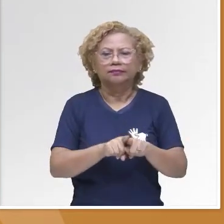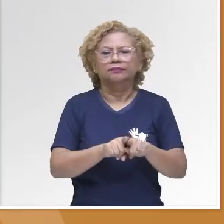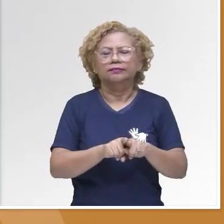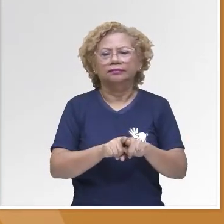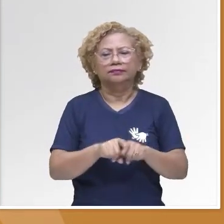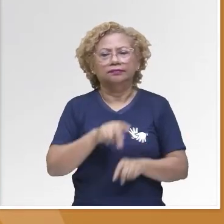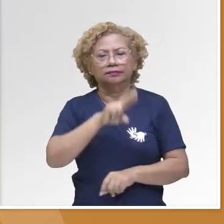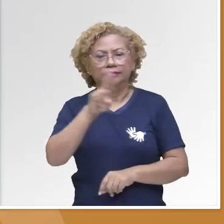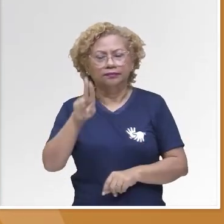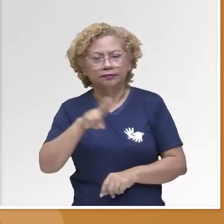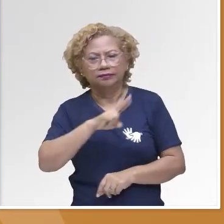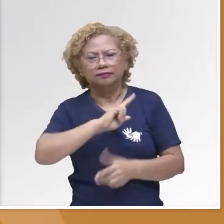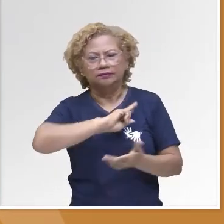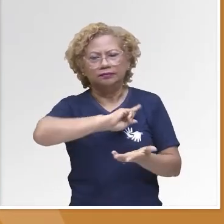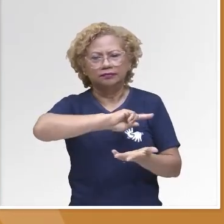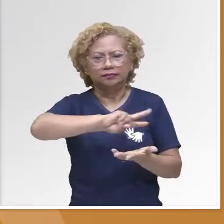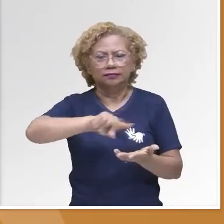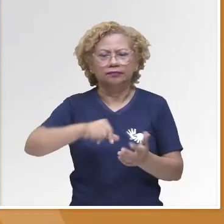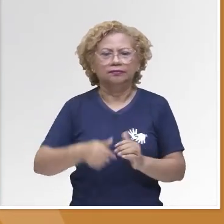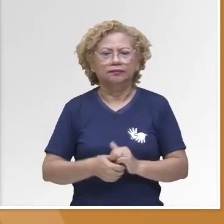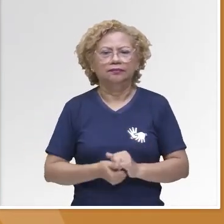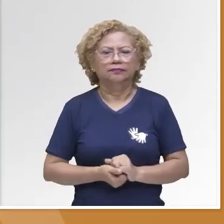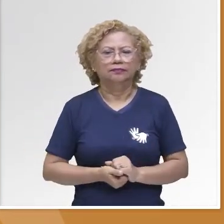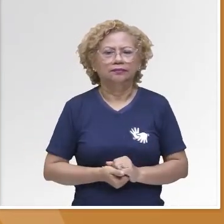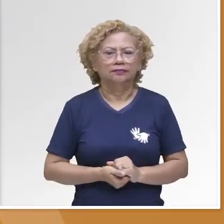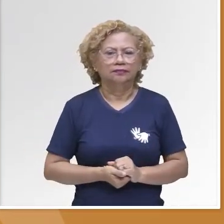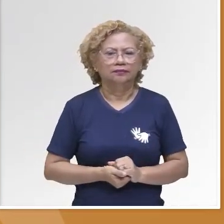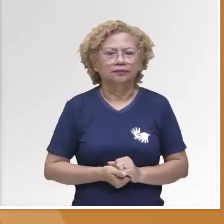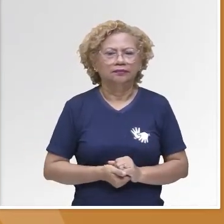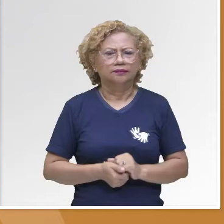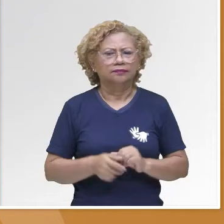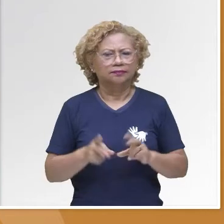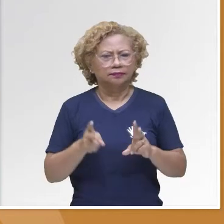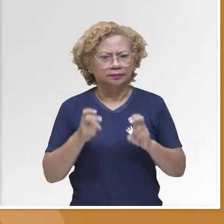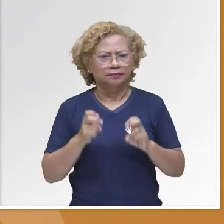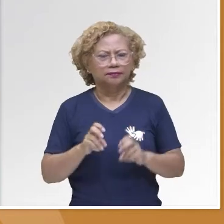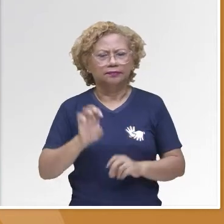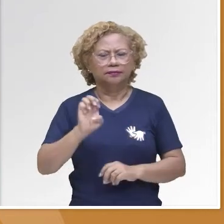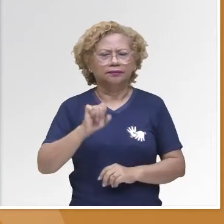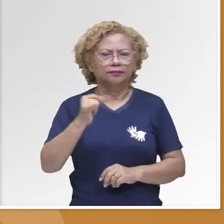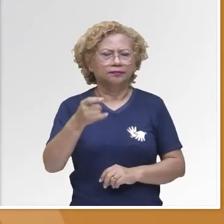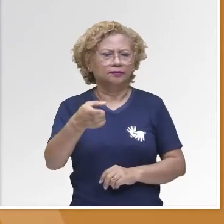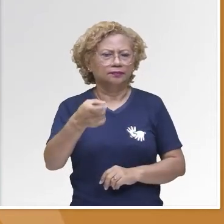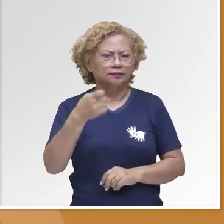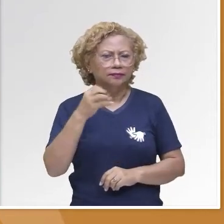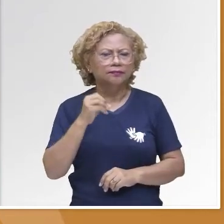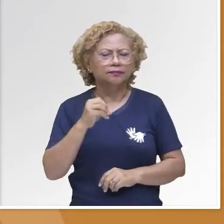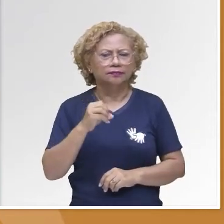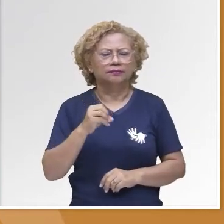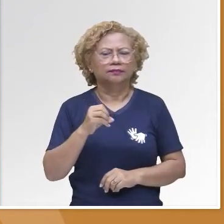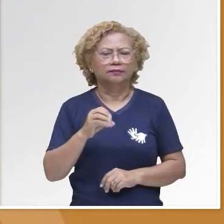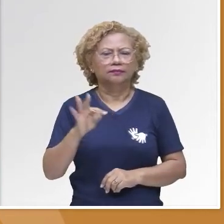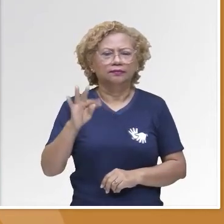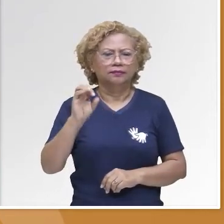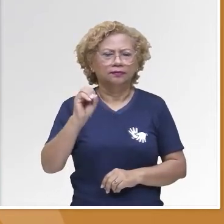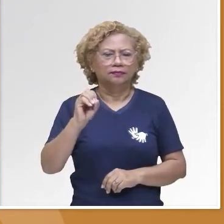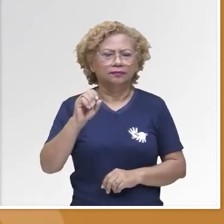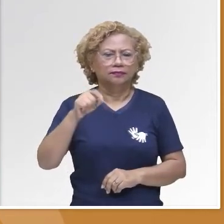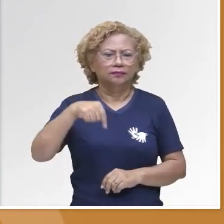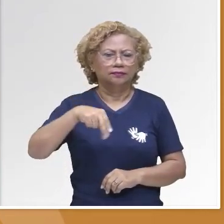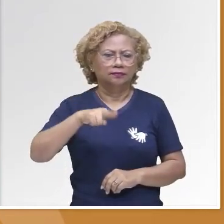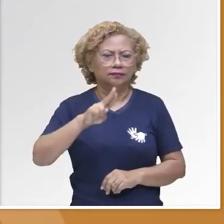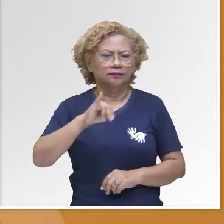não duráveis. A gente verifica aqui no eixo Tóquio, Osaka, nós temos o cinturão